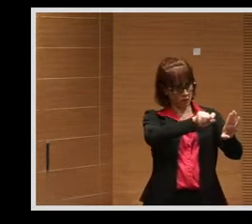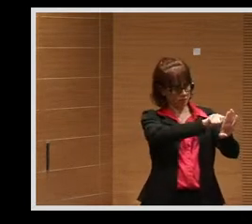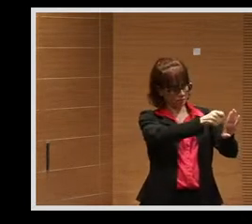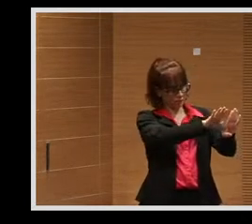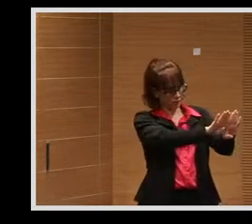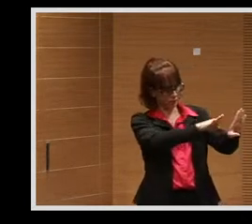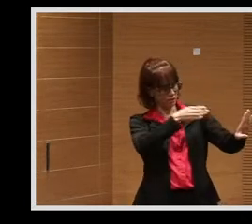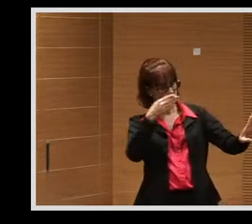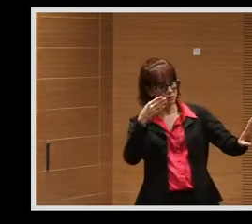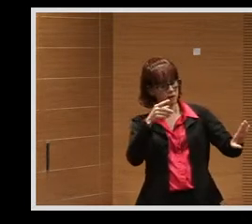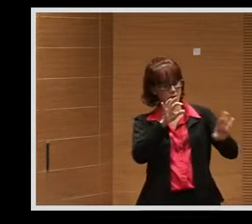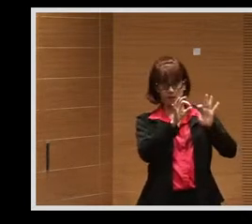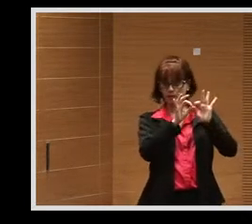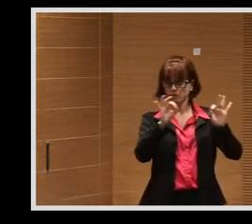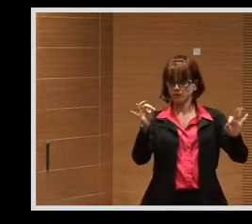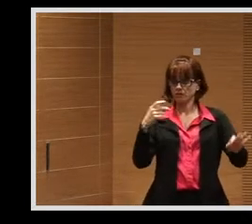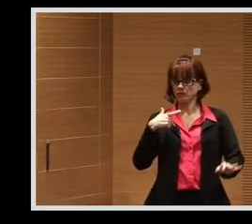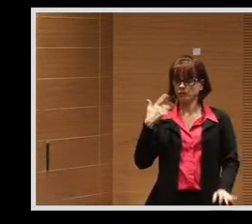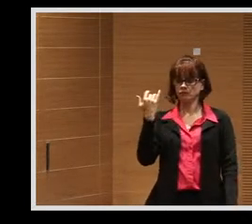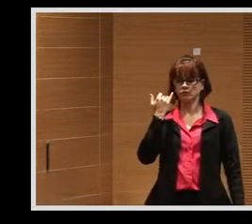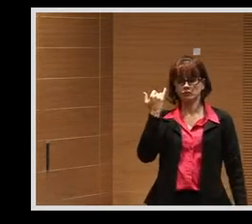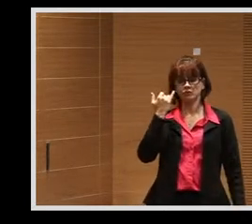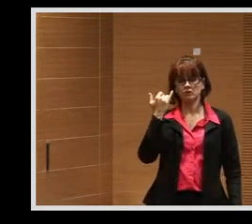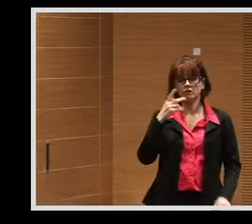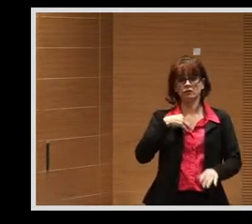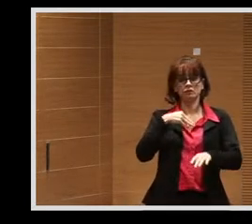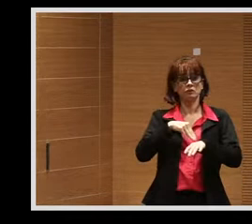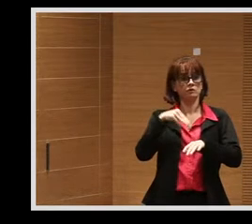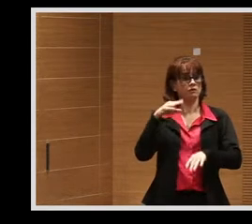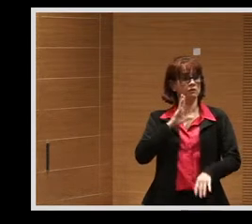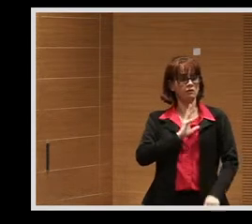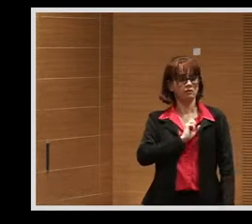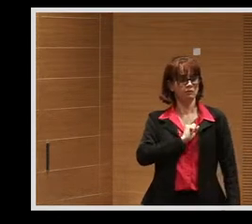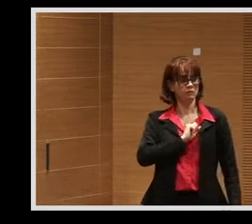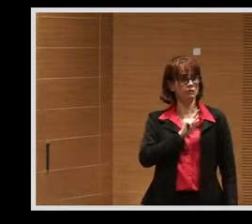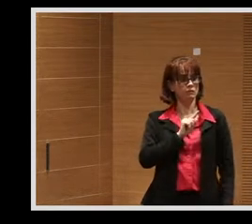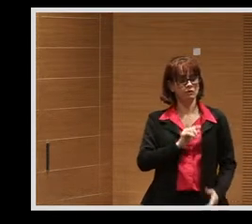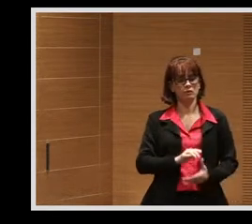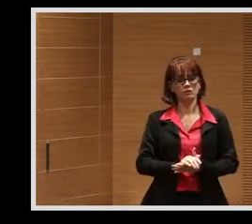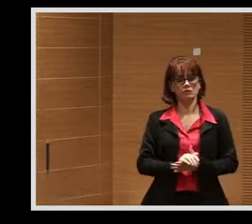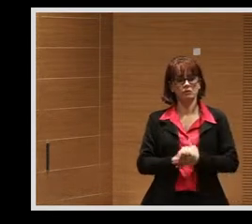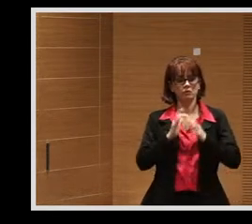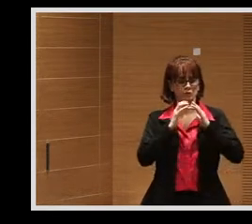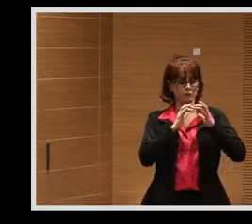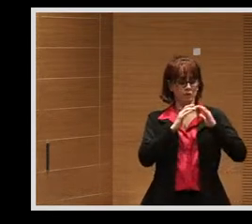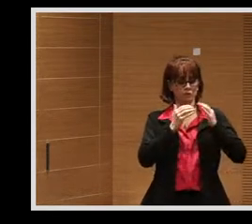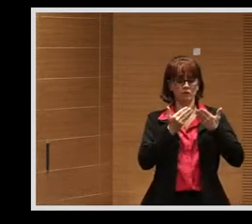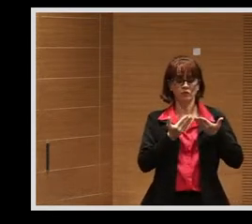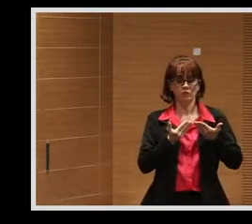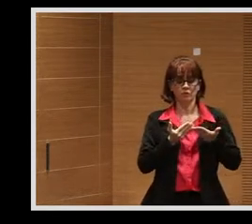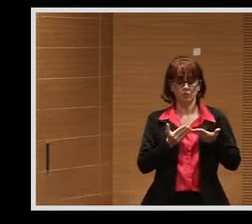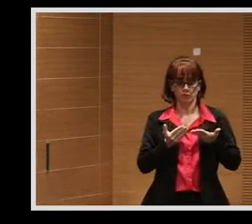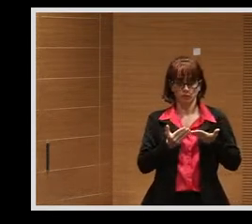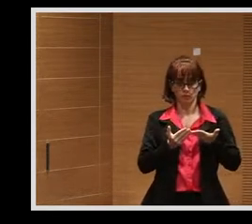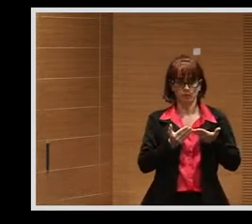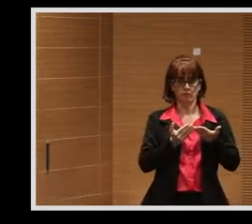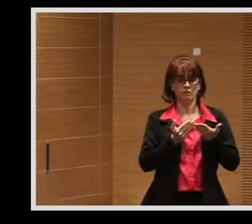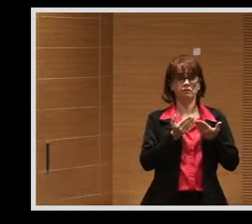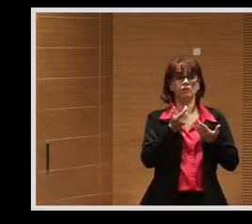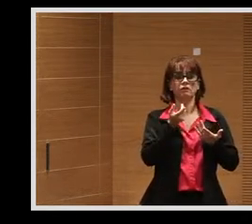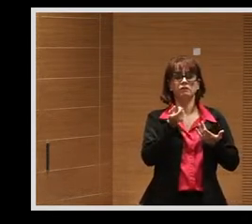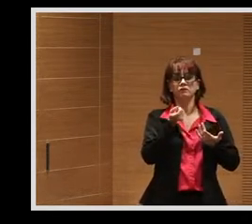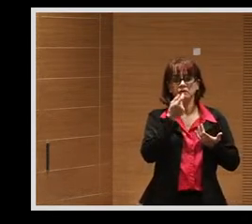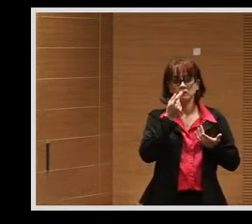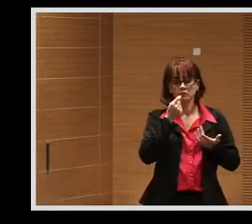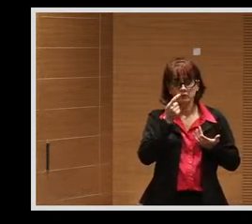frase, eu escutei de uma colega do mestrado, acho que veio de alguém da educação, adorei. O neuro inicia a medicação, psiquiatra ajusta.